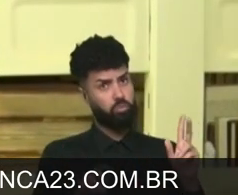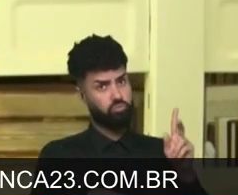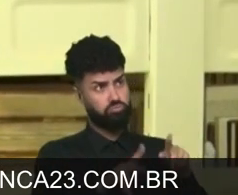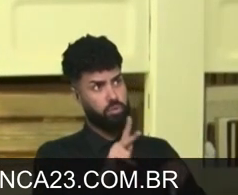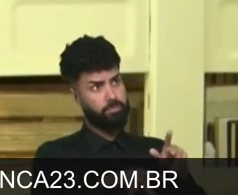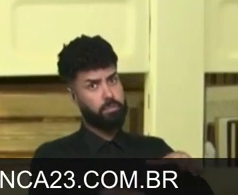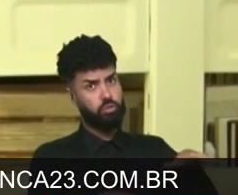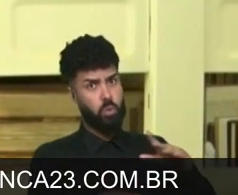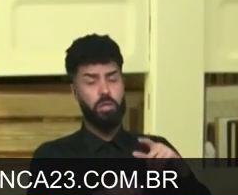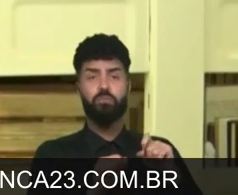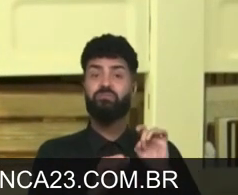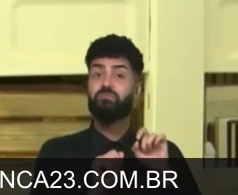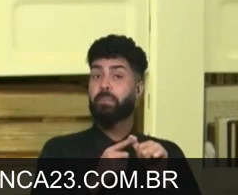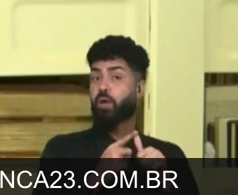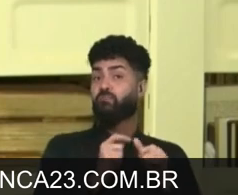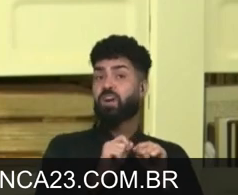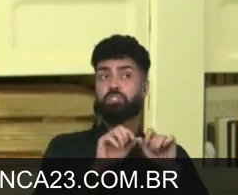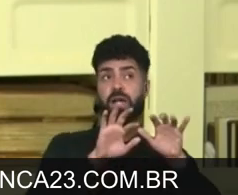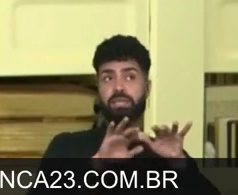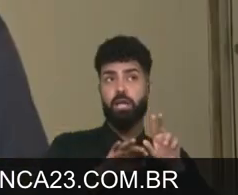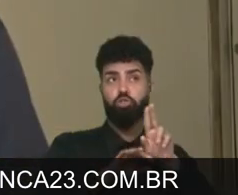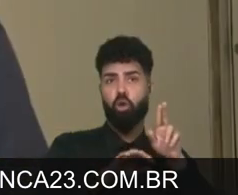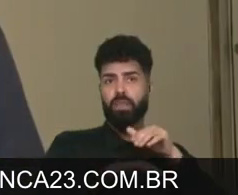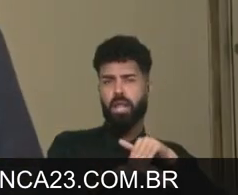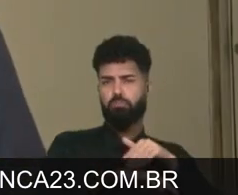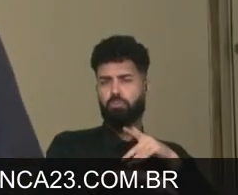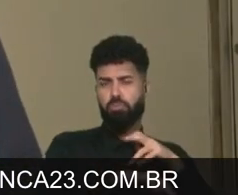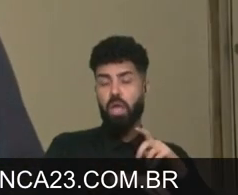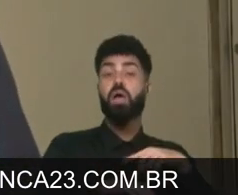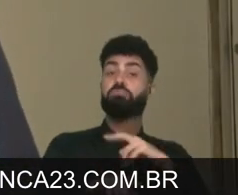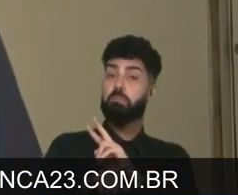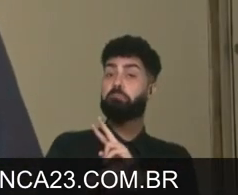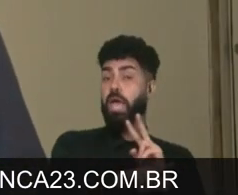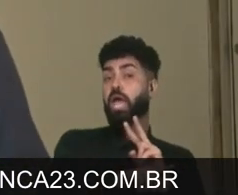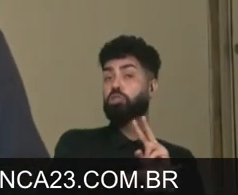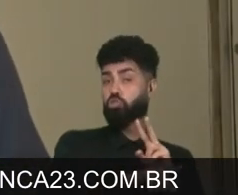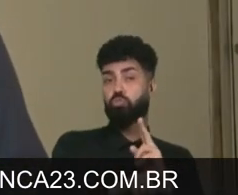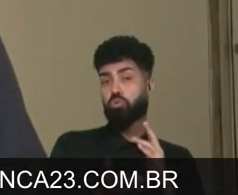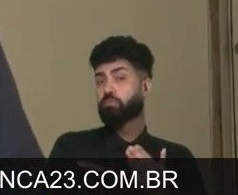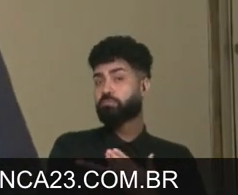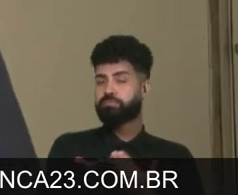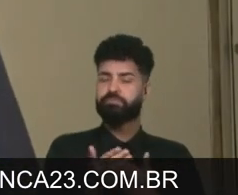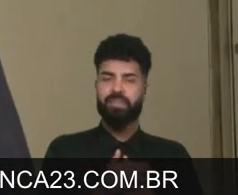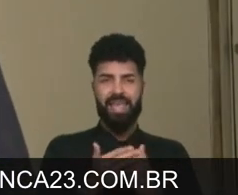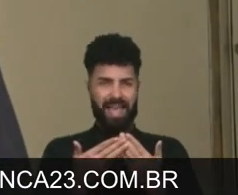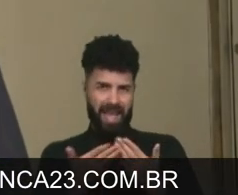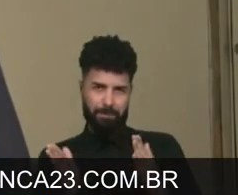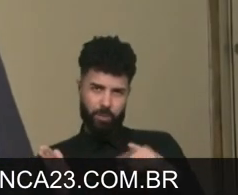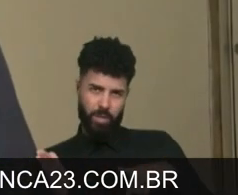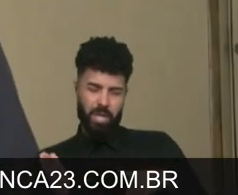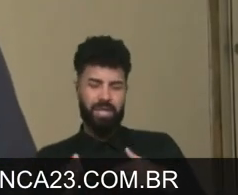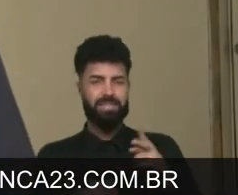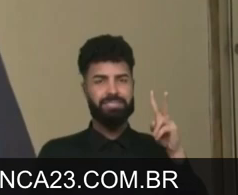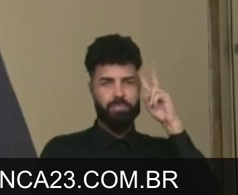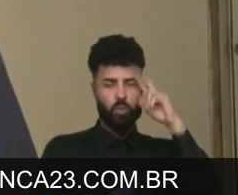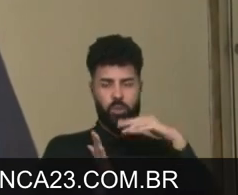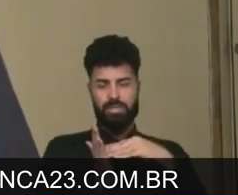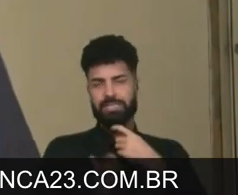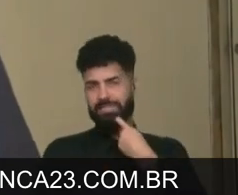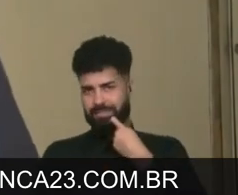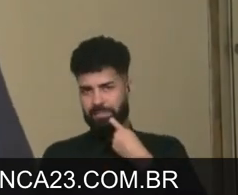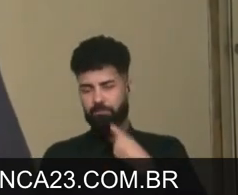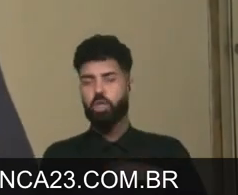um cadastro aqui e pega empréstimo. A biblioteca funciona de segunda a sexta, das 9